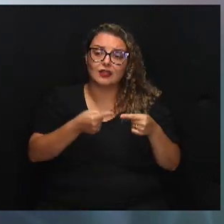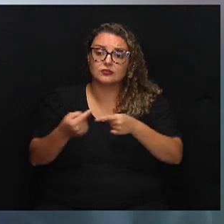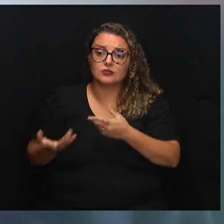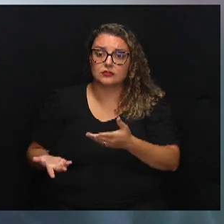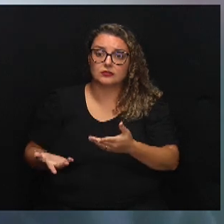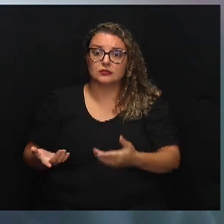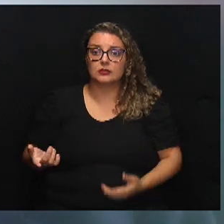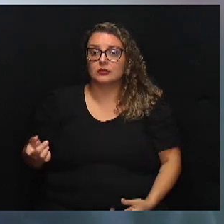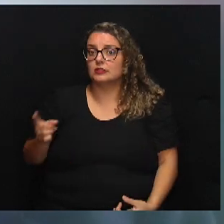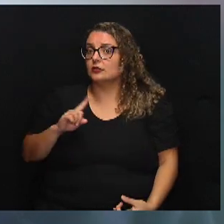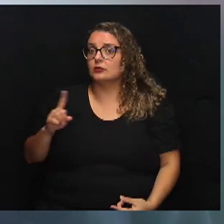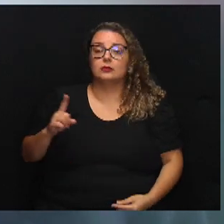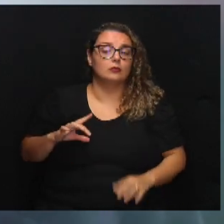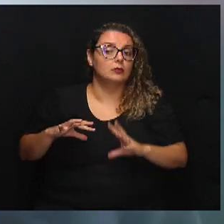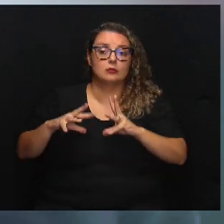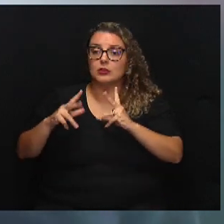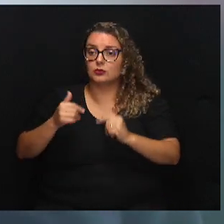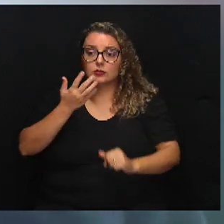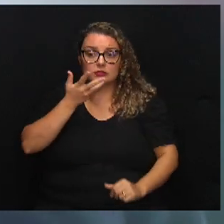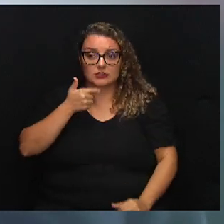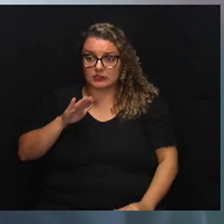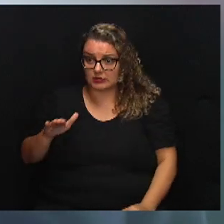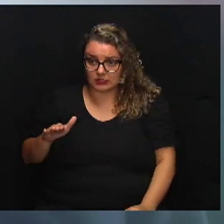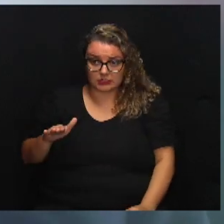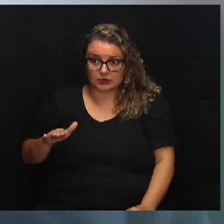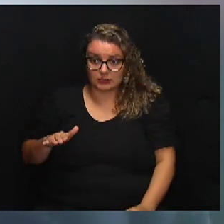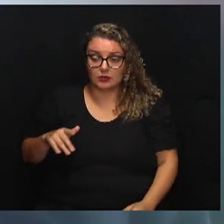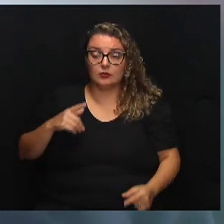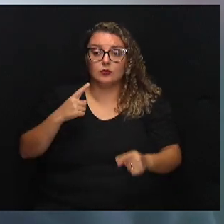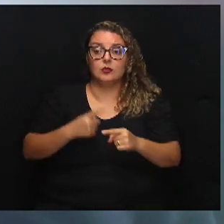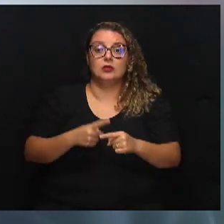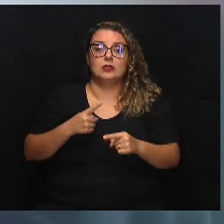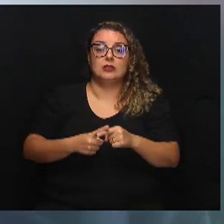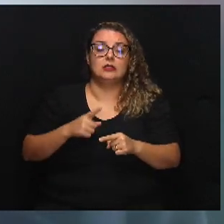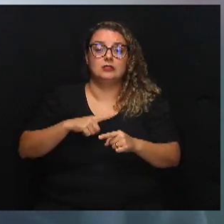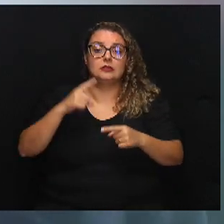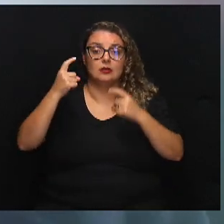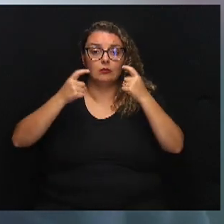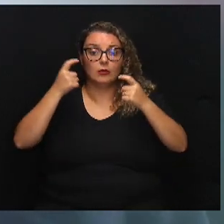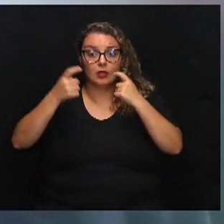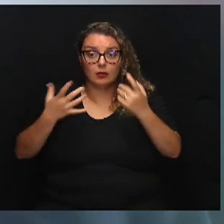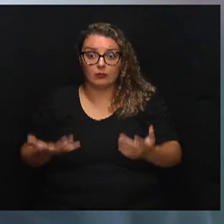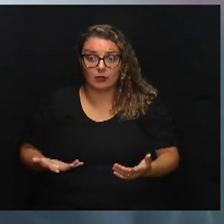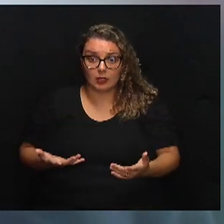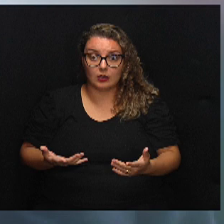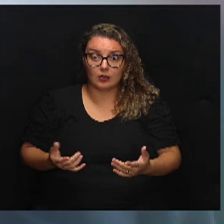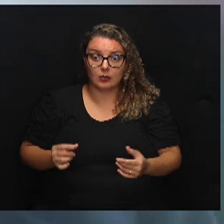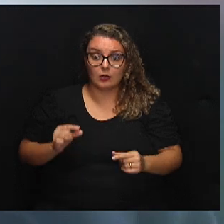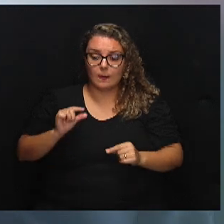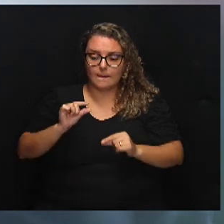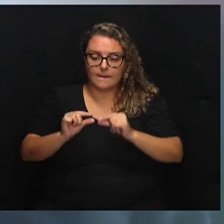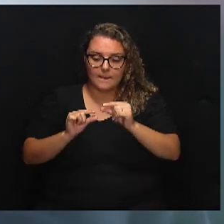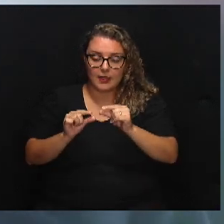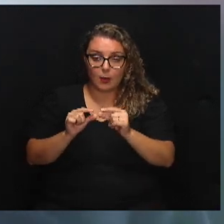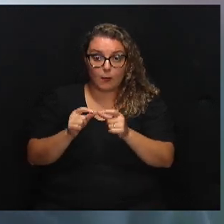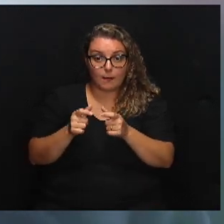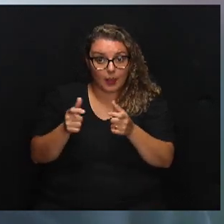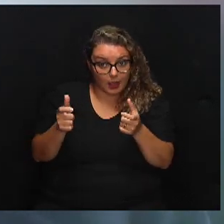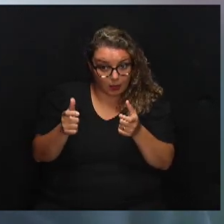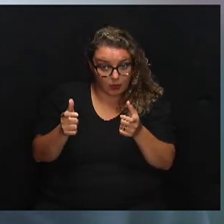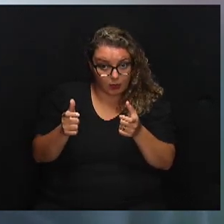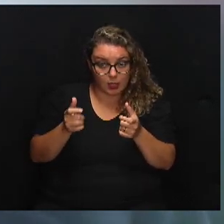não é para todas as crianças, porque há uma preocupação de que pedaços maiores